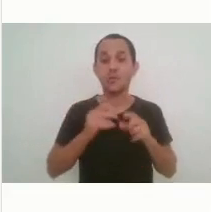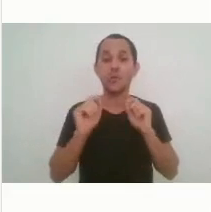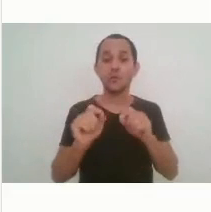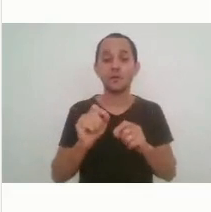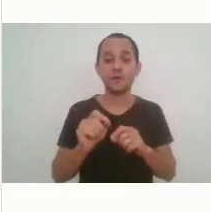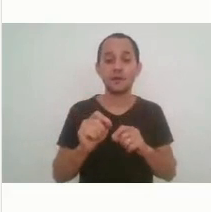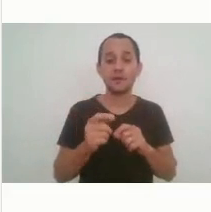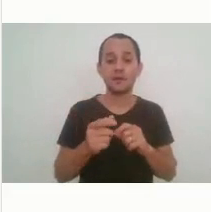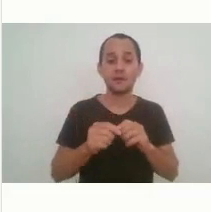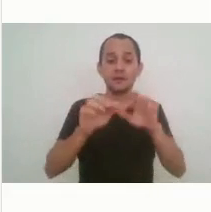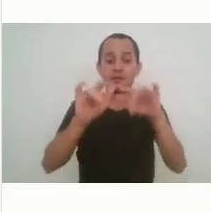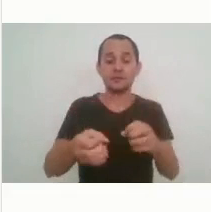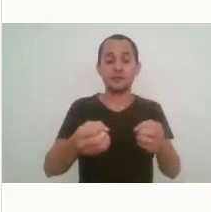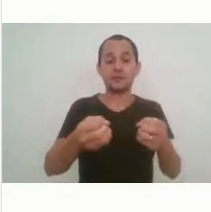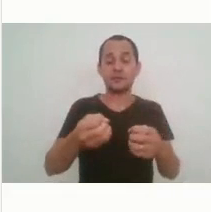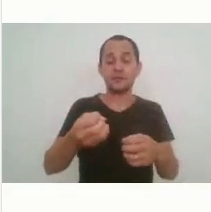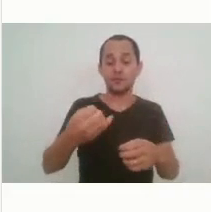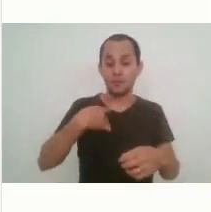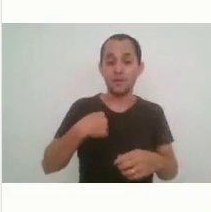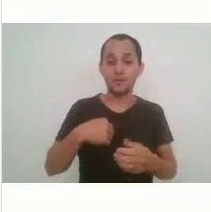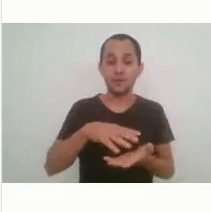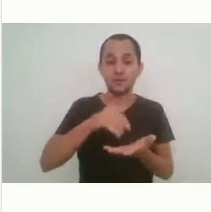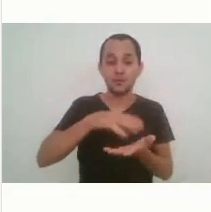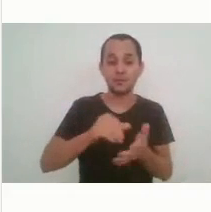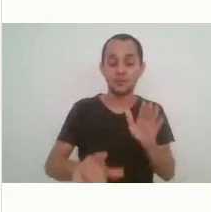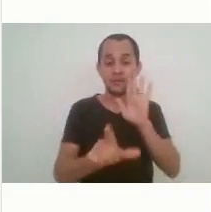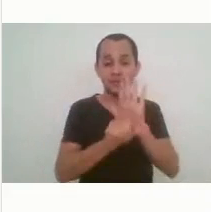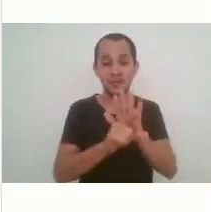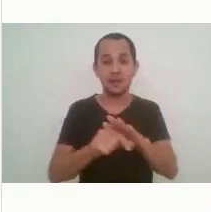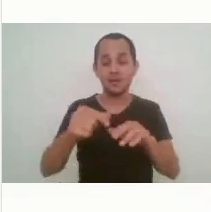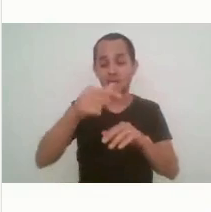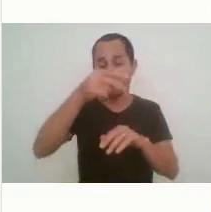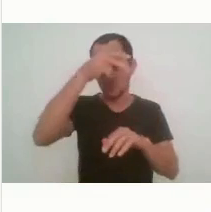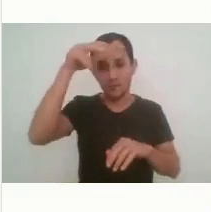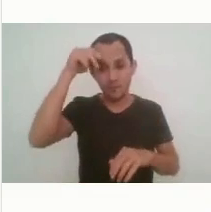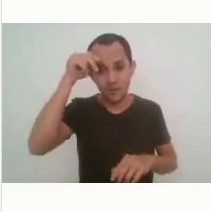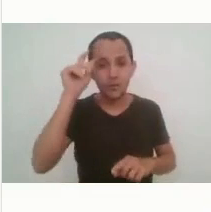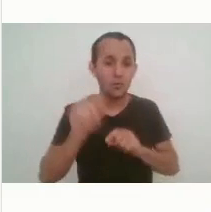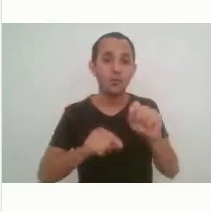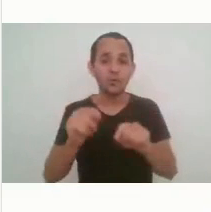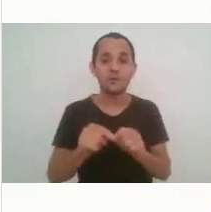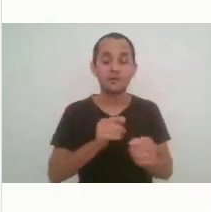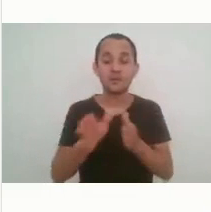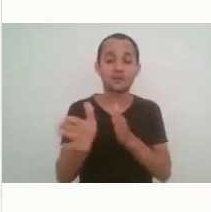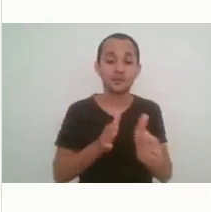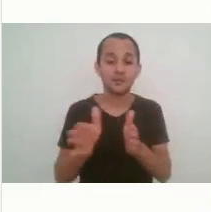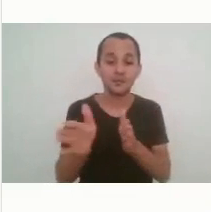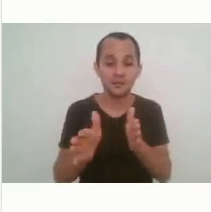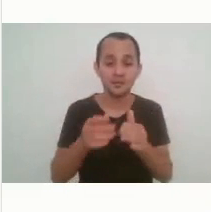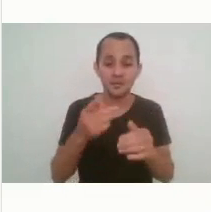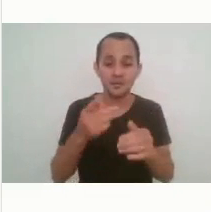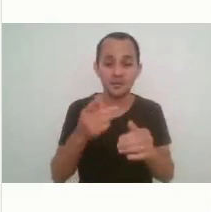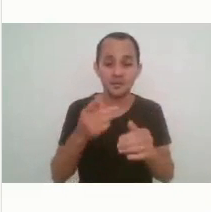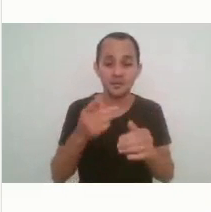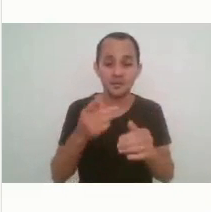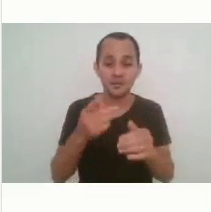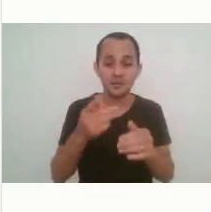escreve pedindo uma cópia da lei municipal de acessibilidade de Uberlândia. Nós não